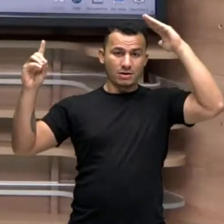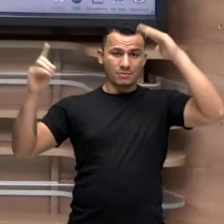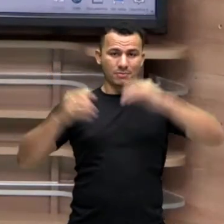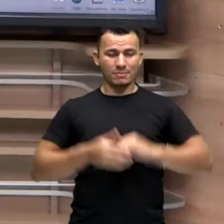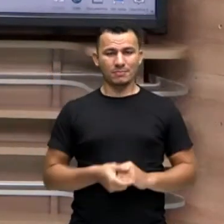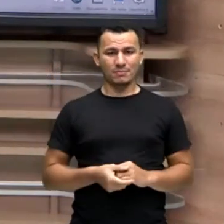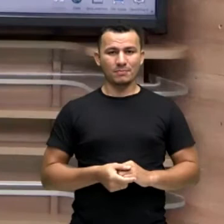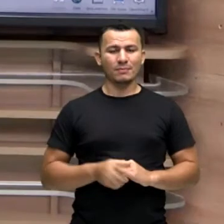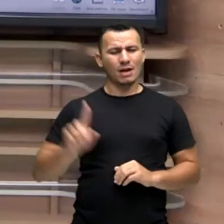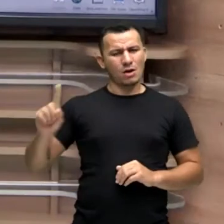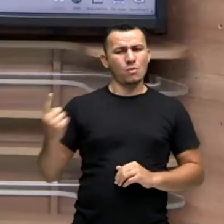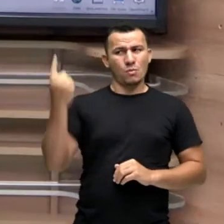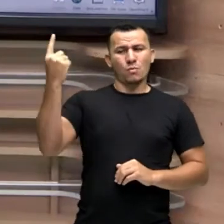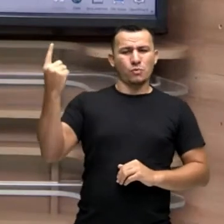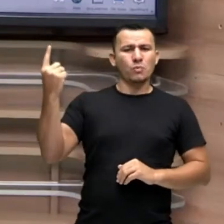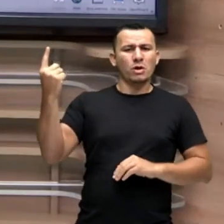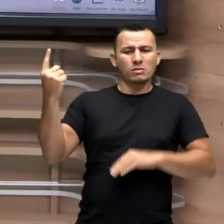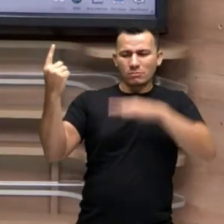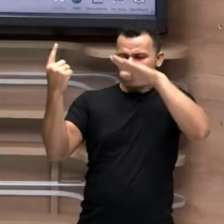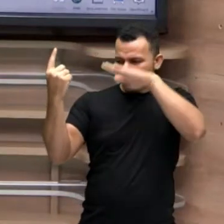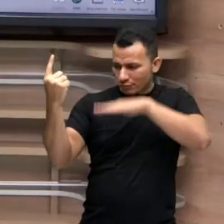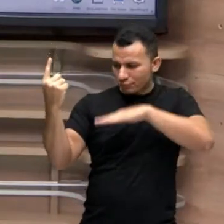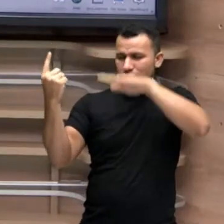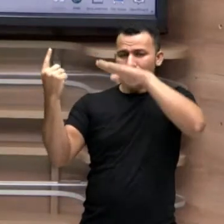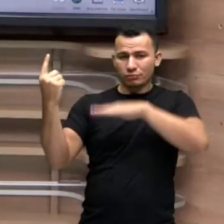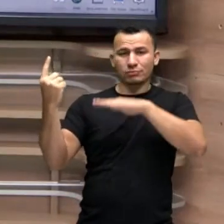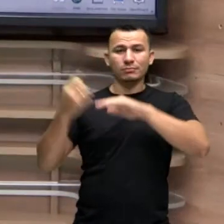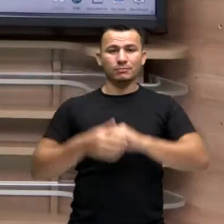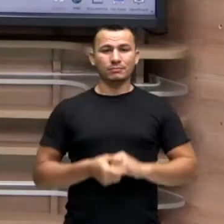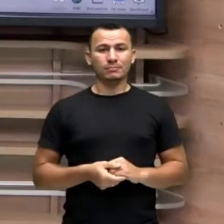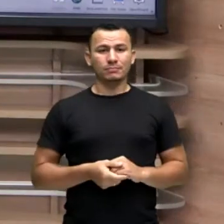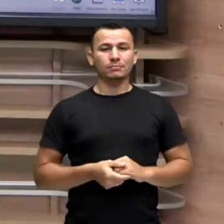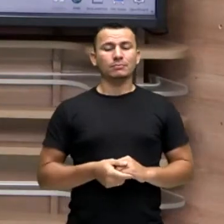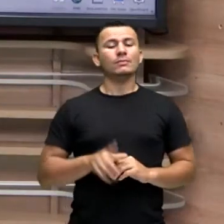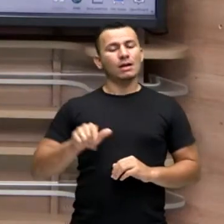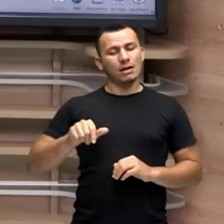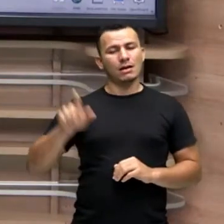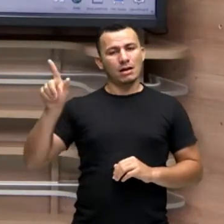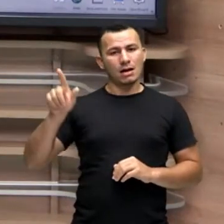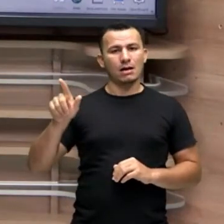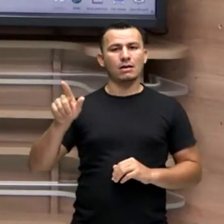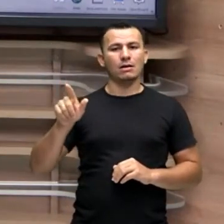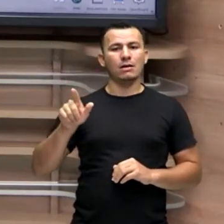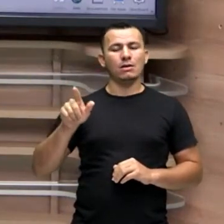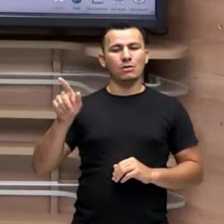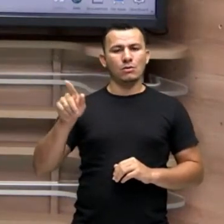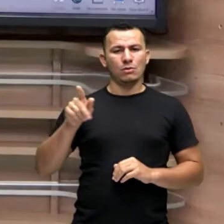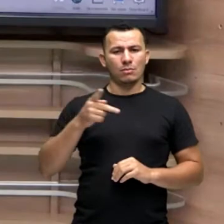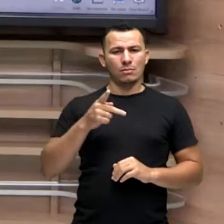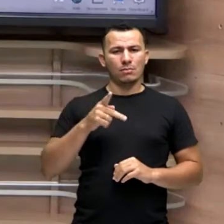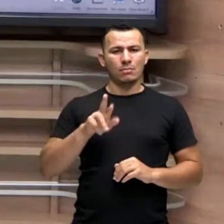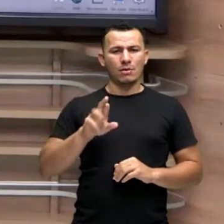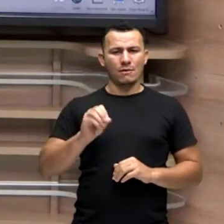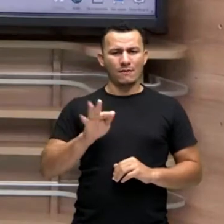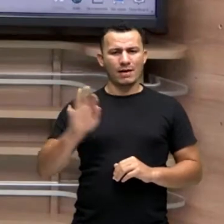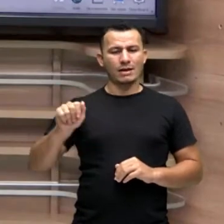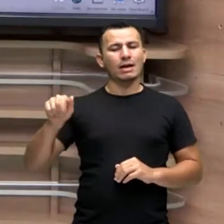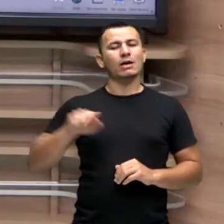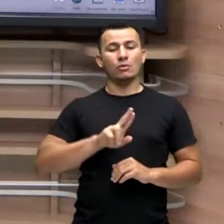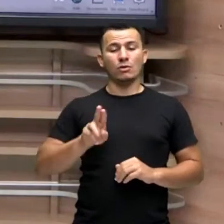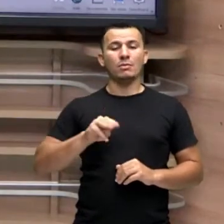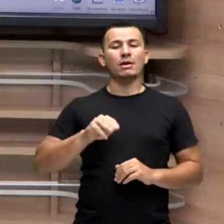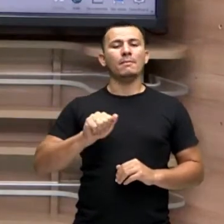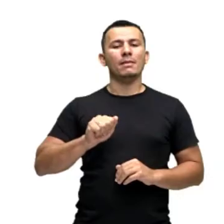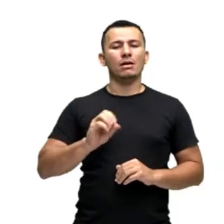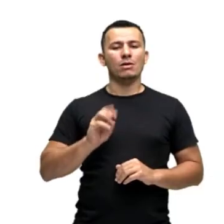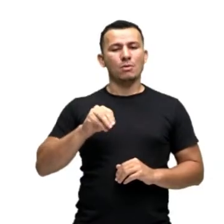eles é um único Deus mas só que se fala em árabe Allah né e o seu profeta maior é o Maomé vamos lá então para as